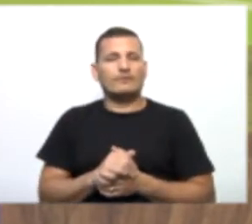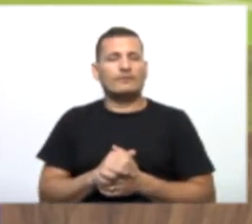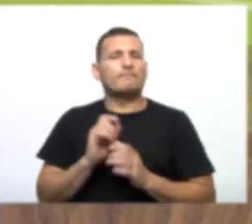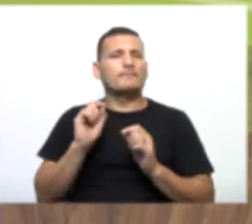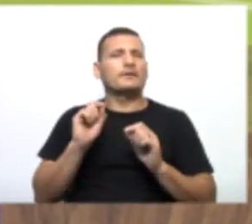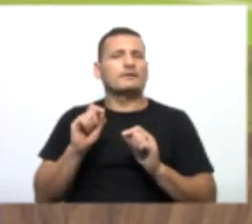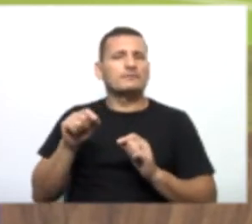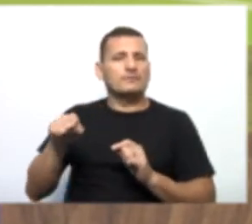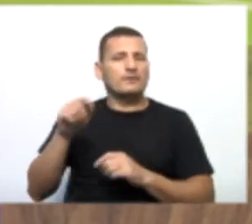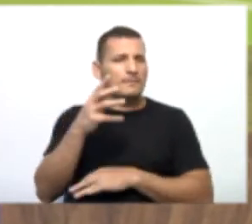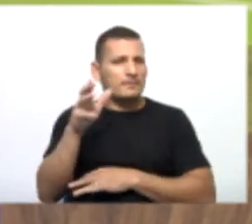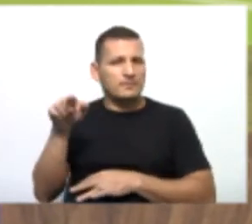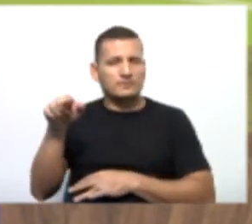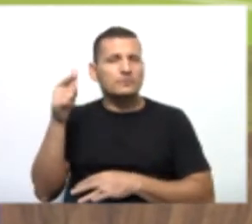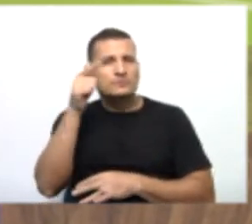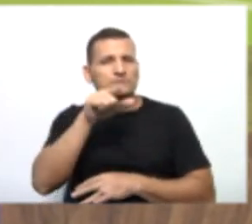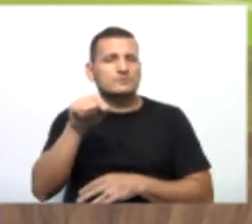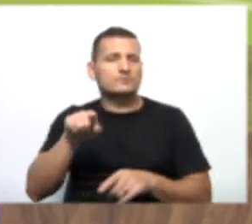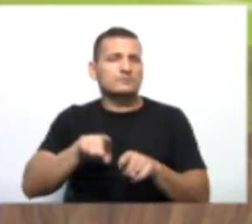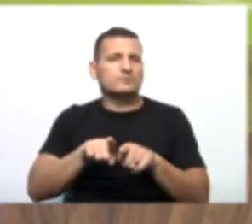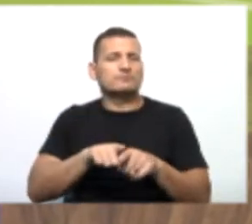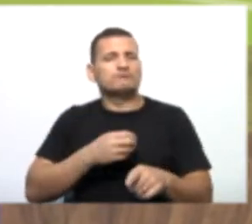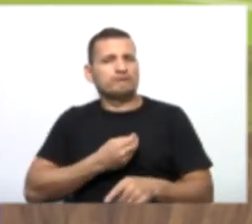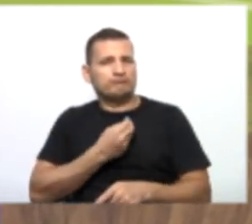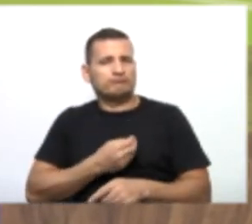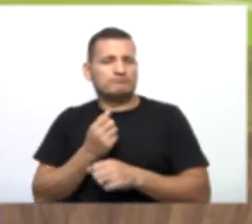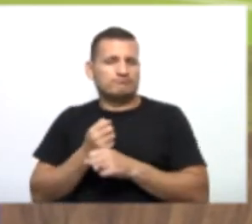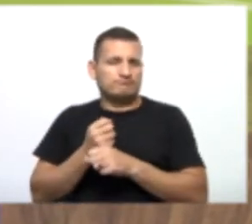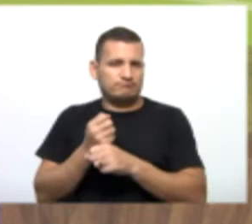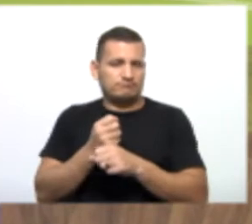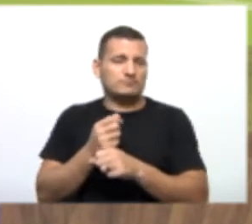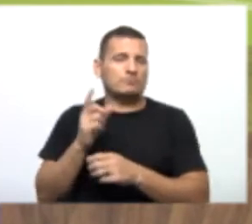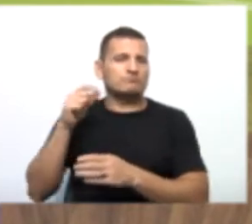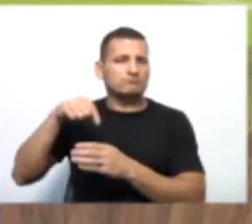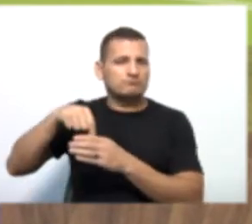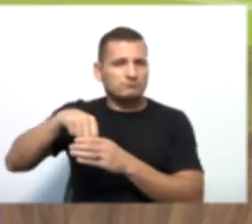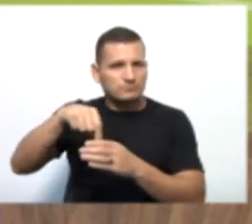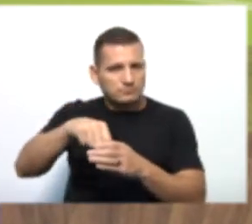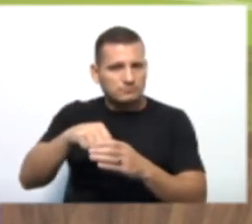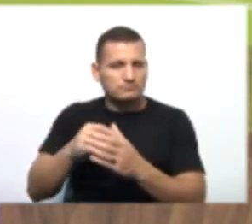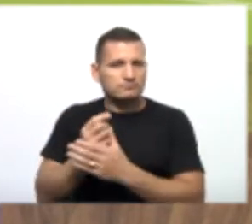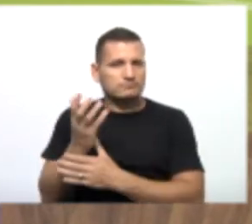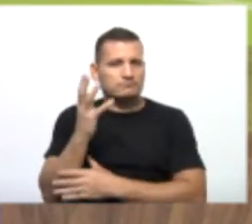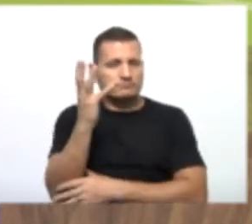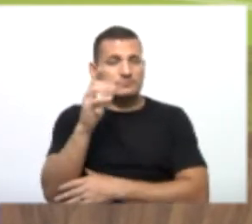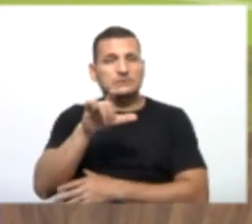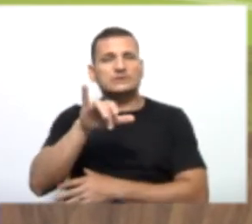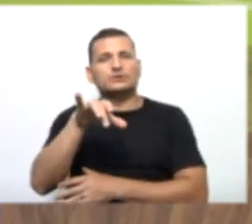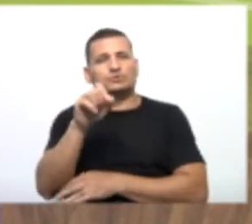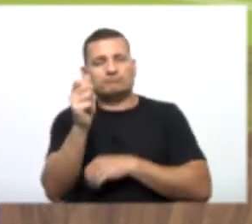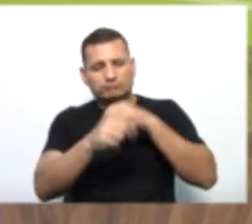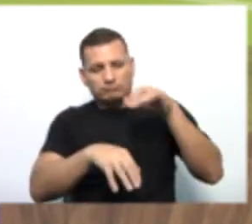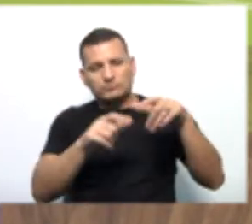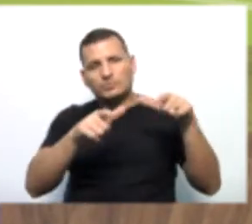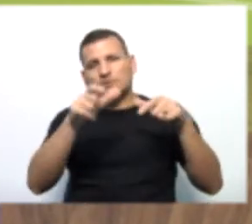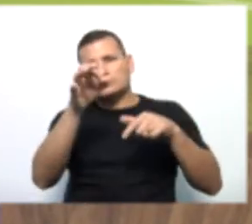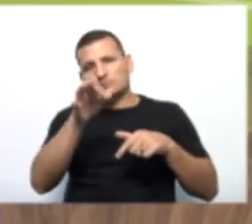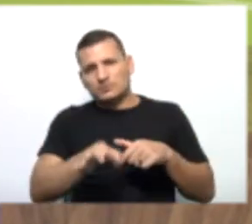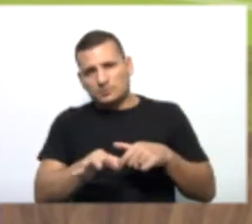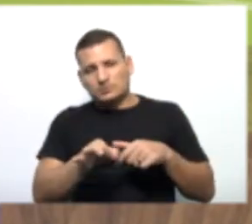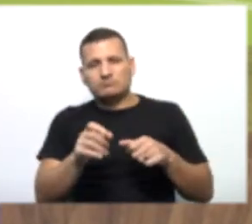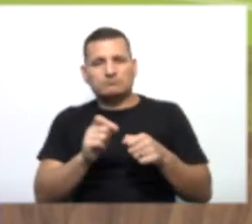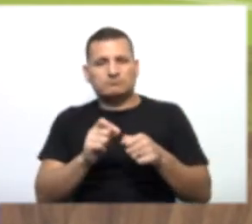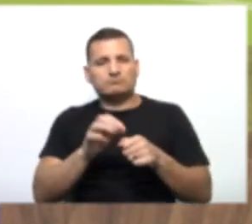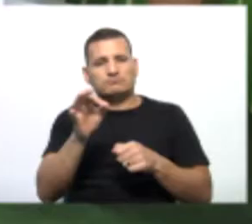ele também consiga sobreviver por muitos e muitos anos. Vamos plantar, vamos jogar lixo no local certo, vamos fazer a nossa coleta da